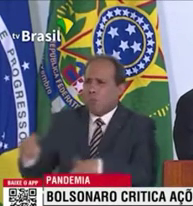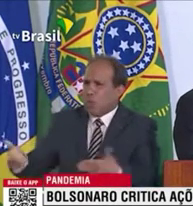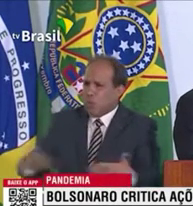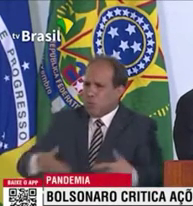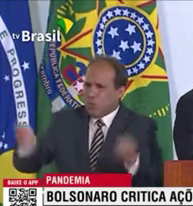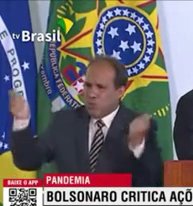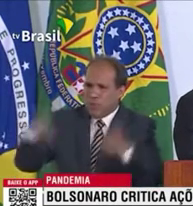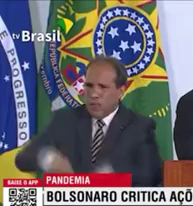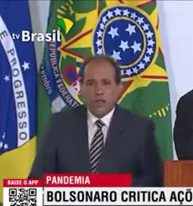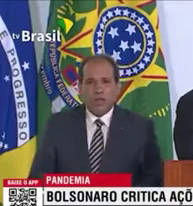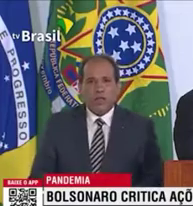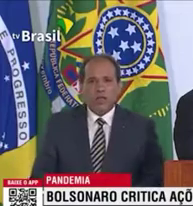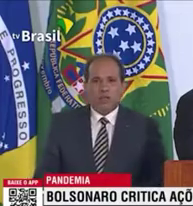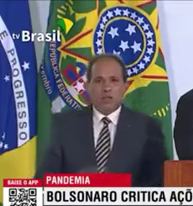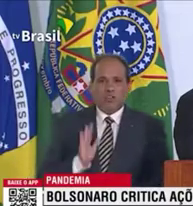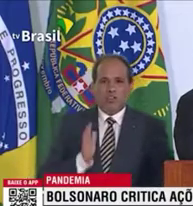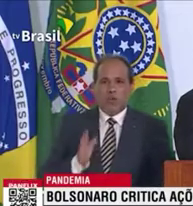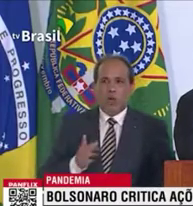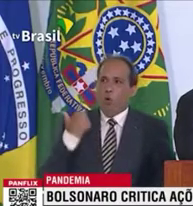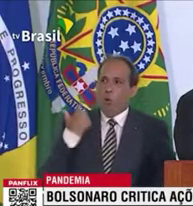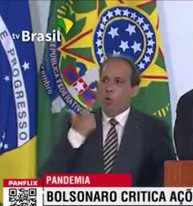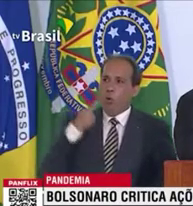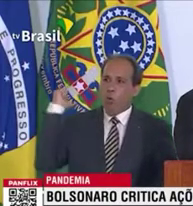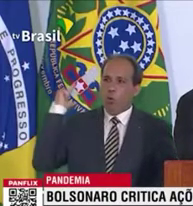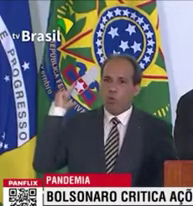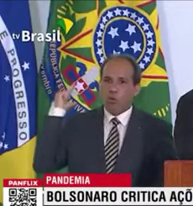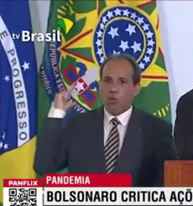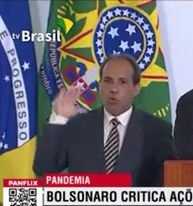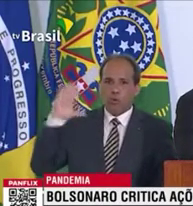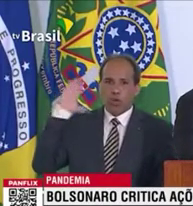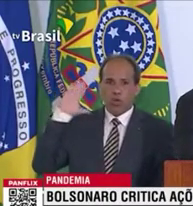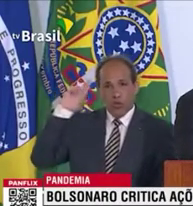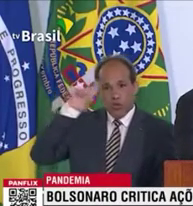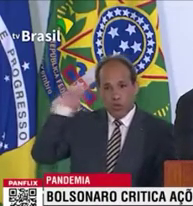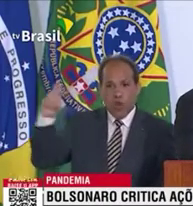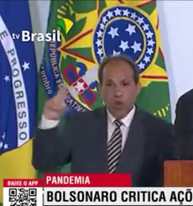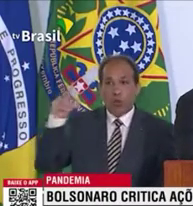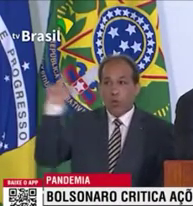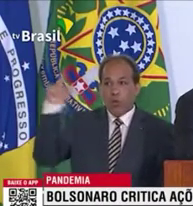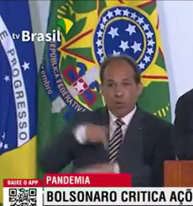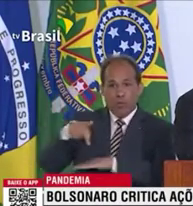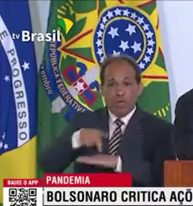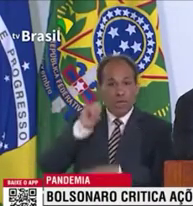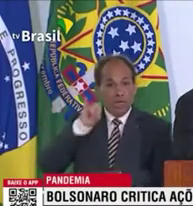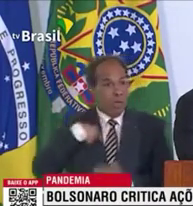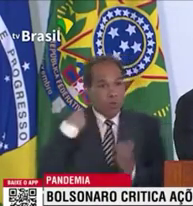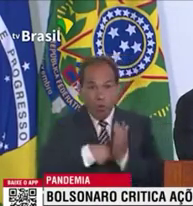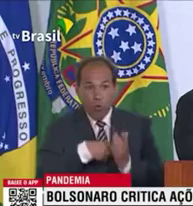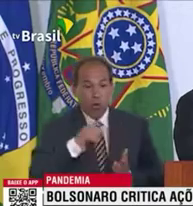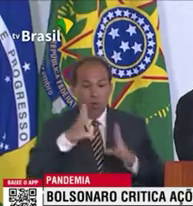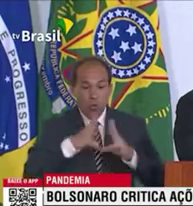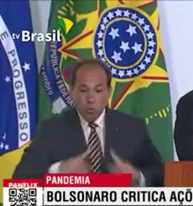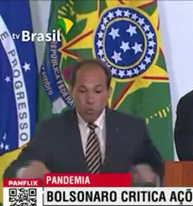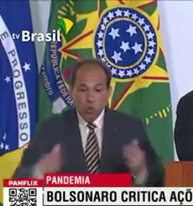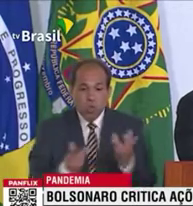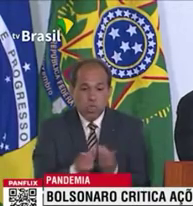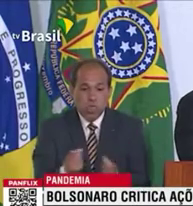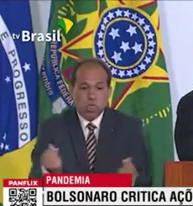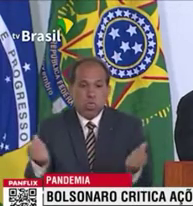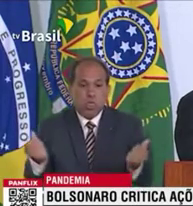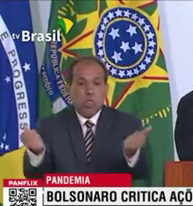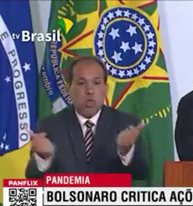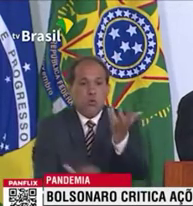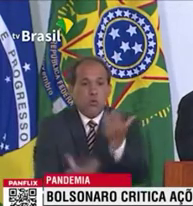Assistimos há pouco aí um grande candidato à chefia de Estado dizer que se eu não apagar o fogo da Amazônia, levanta